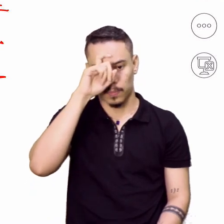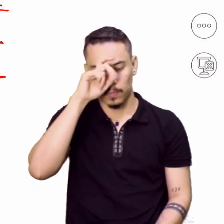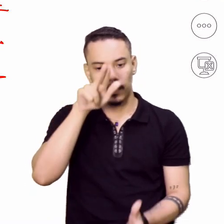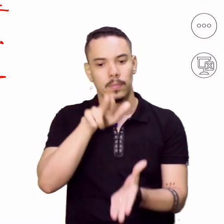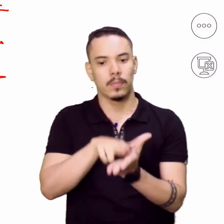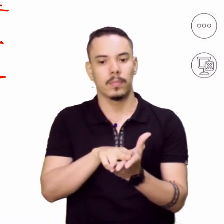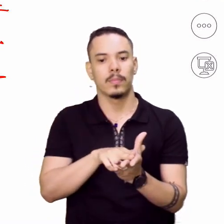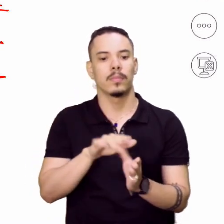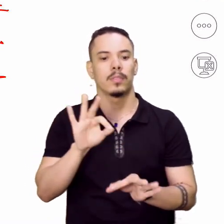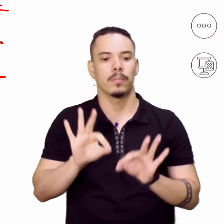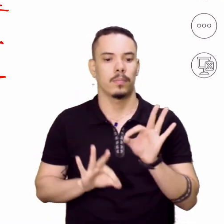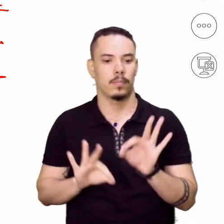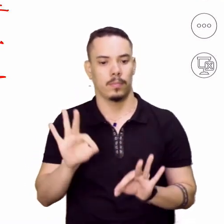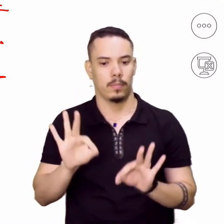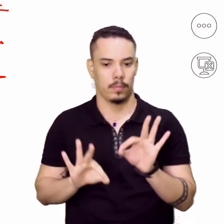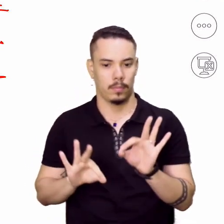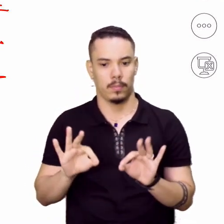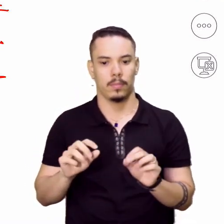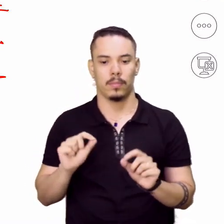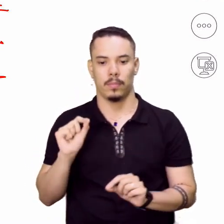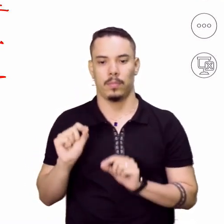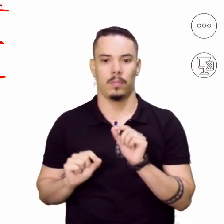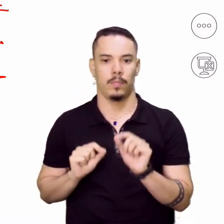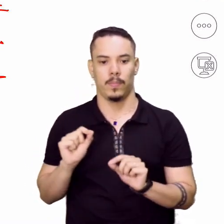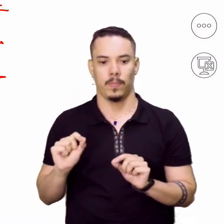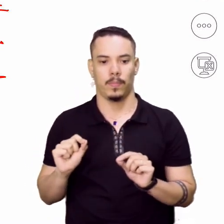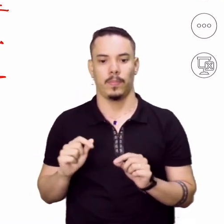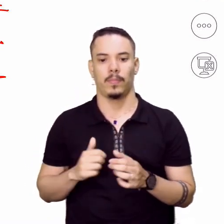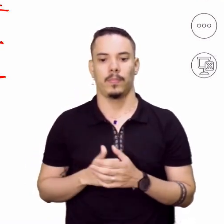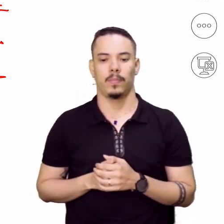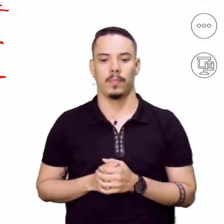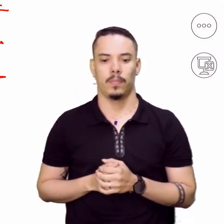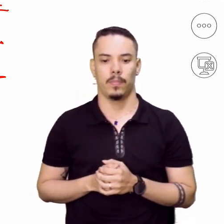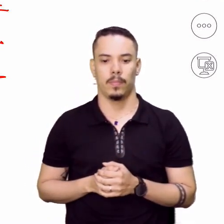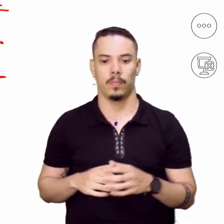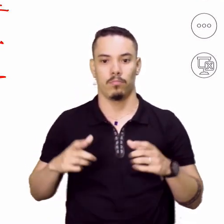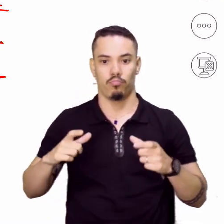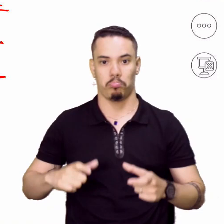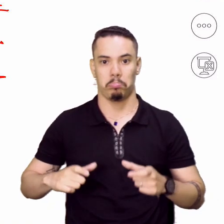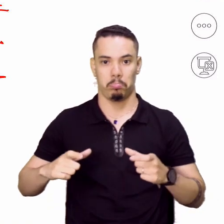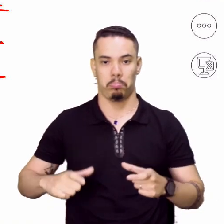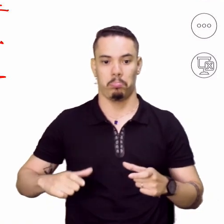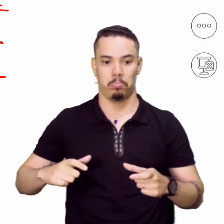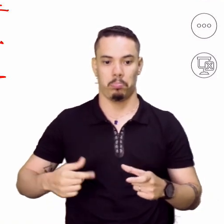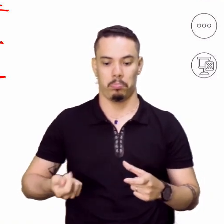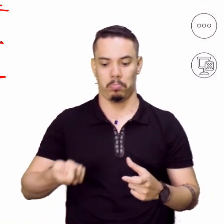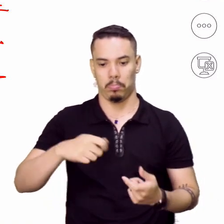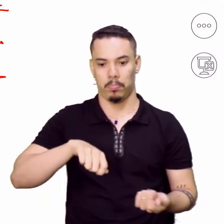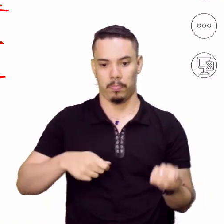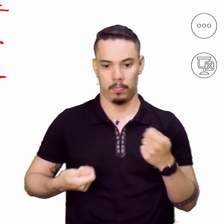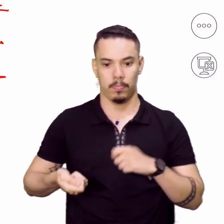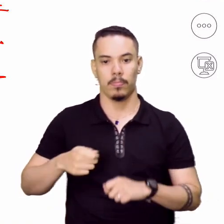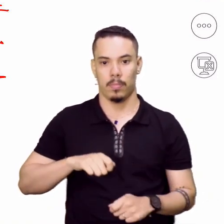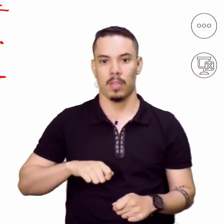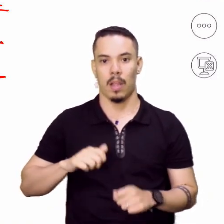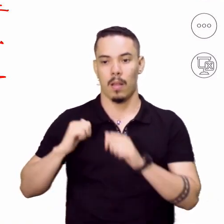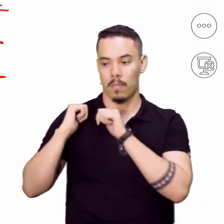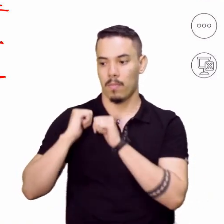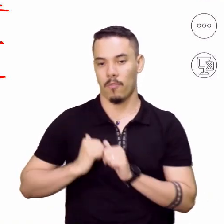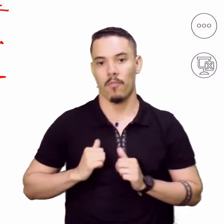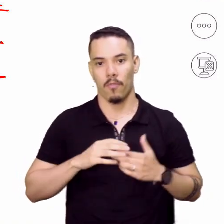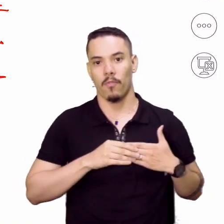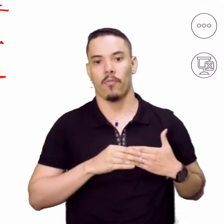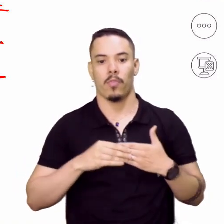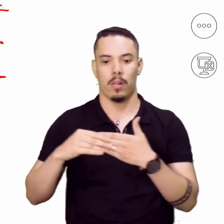preparar ou eu PR prepararei uma uma marmita e levarei h